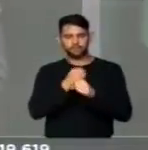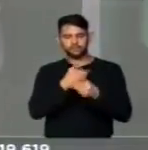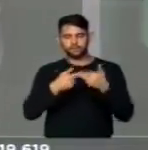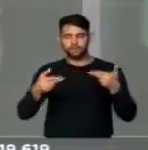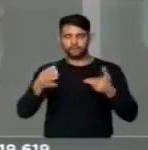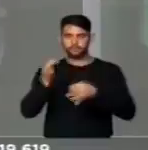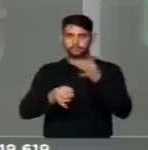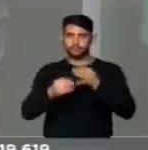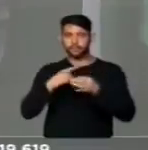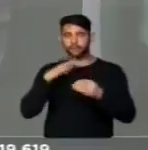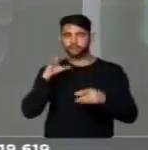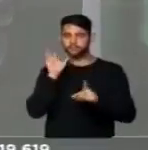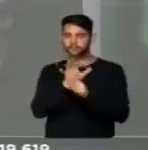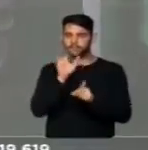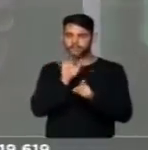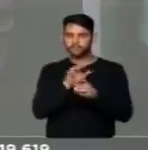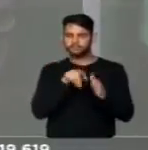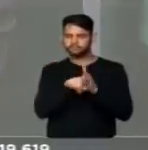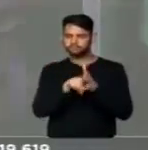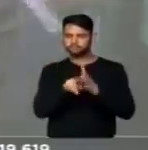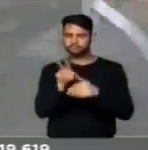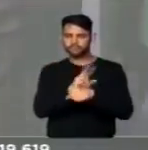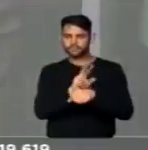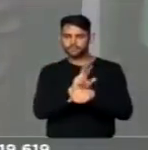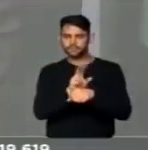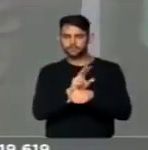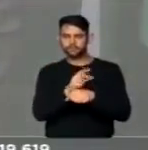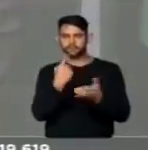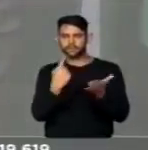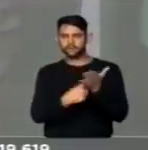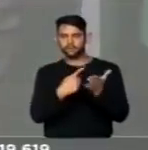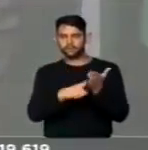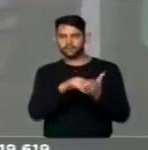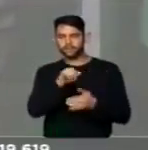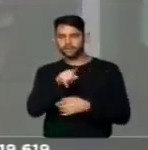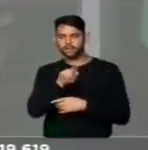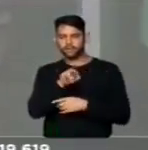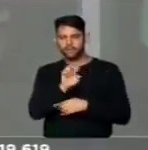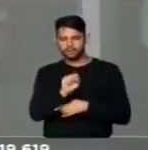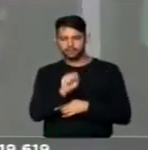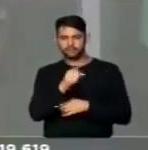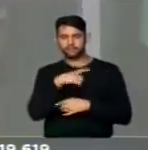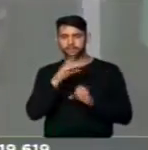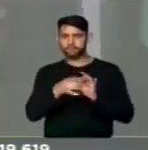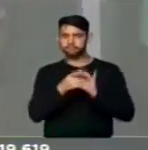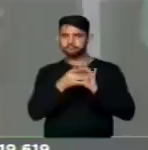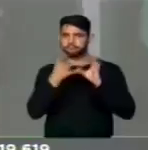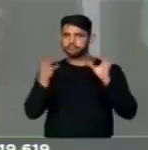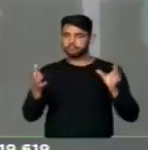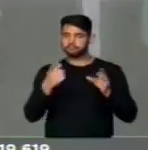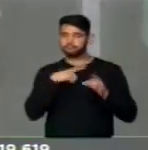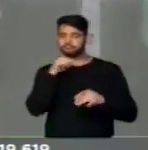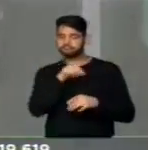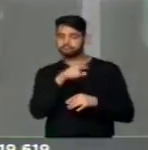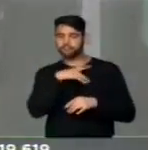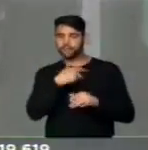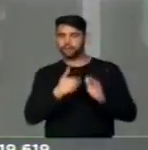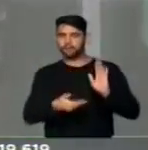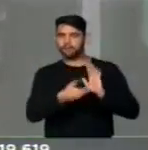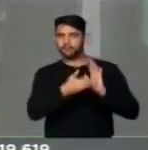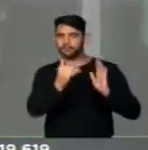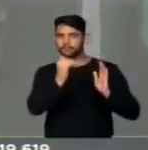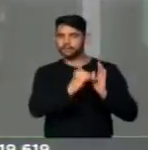tribunais, quando interfere na fiscalização dos acordos de leniência com a independência que este